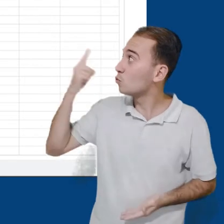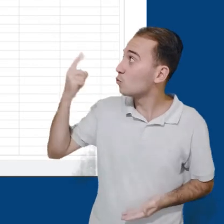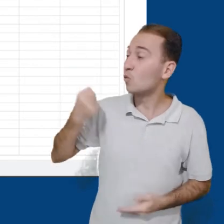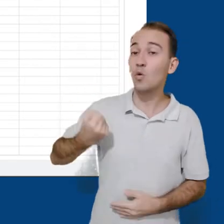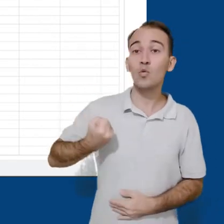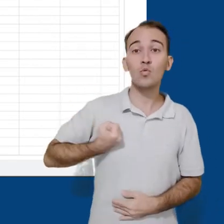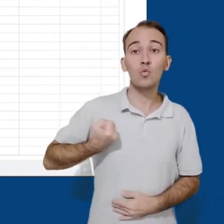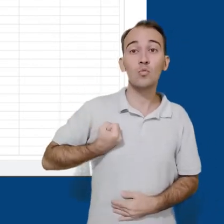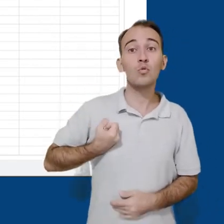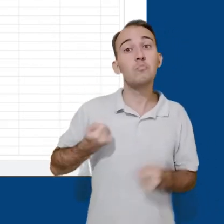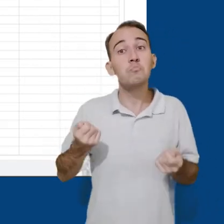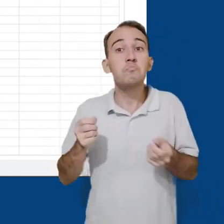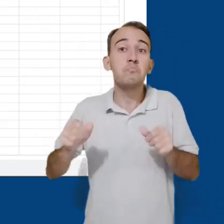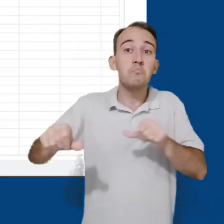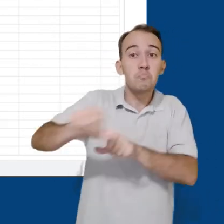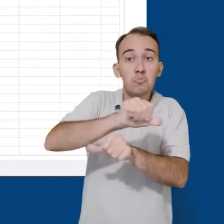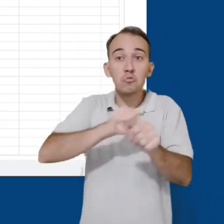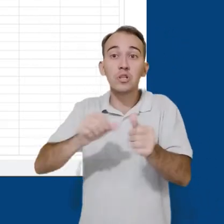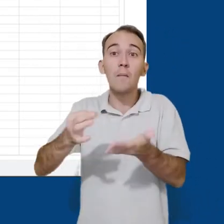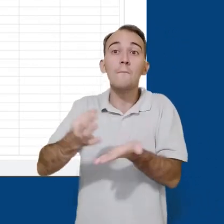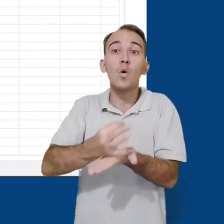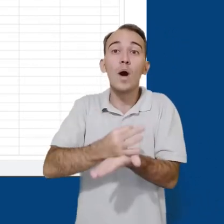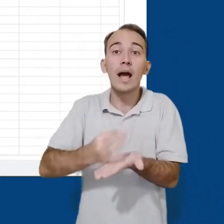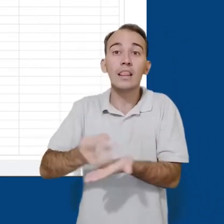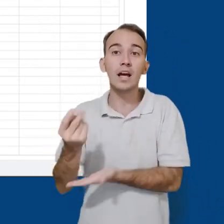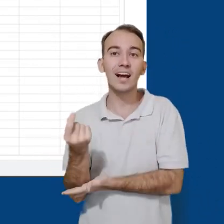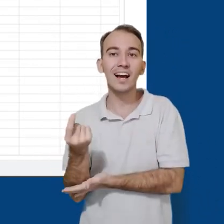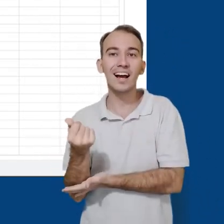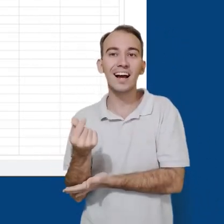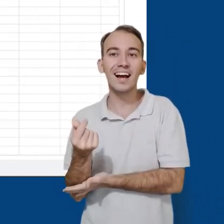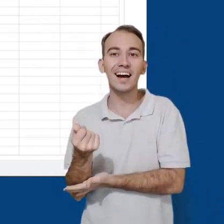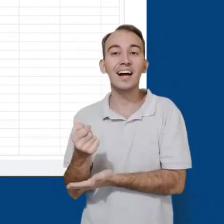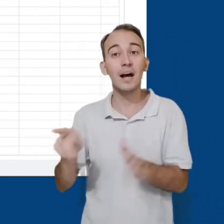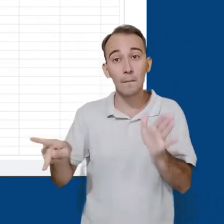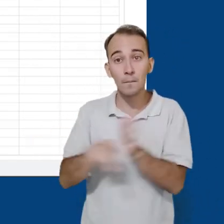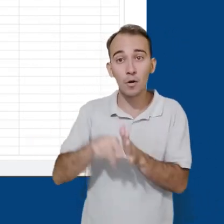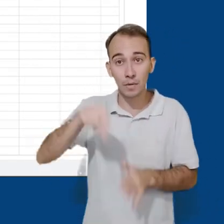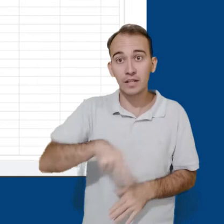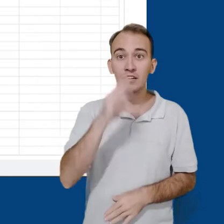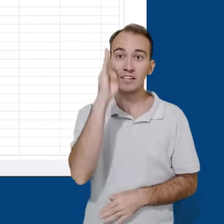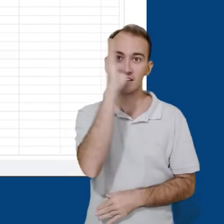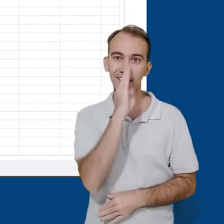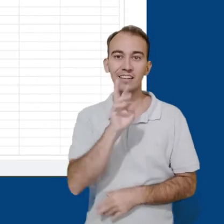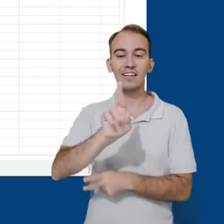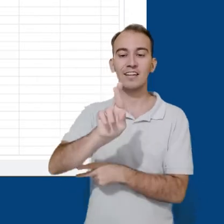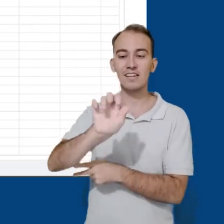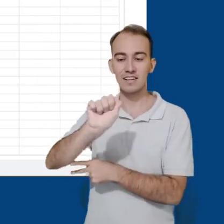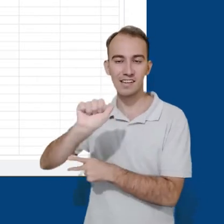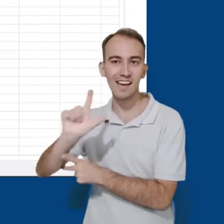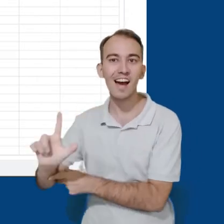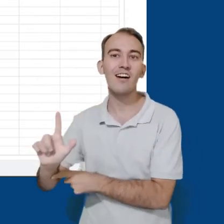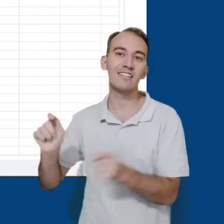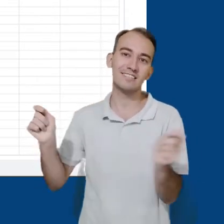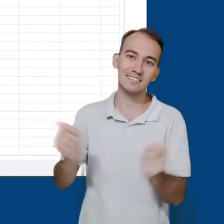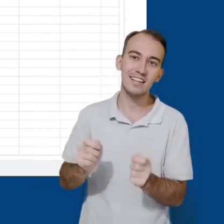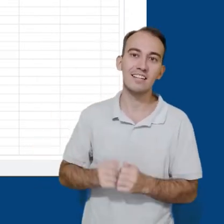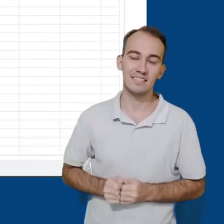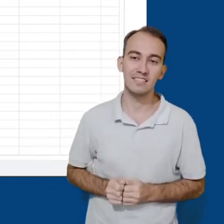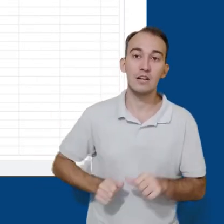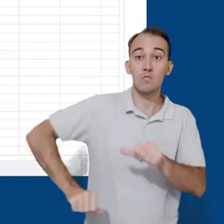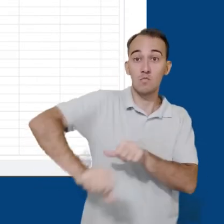valores numéricos da célula e moeda como padrão nós temos o real ao lado da ferramenta de moedas a barra de